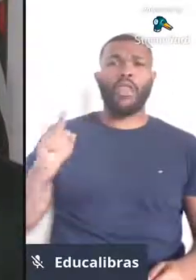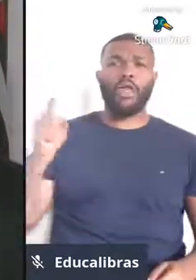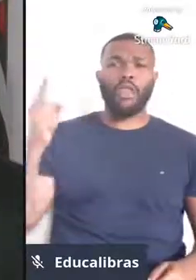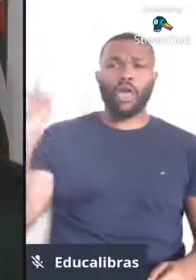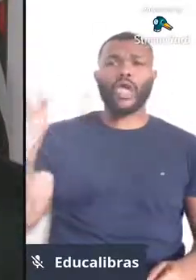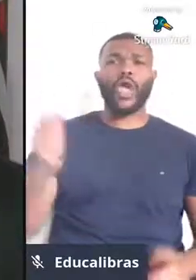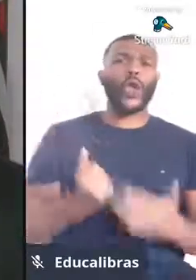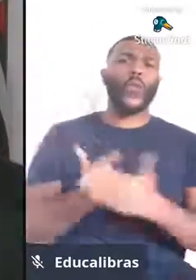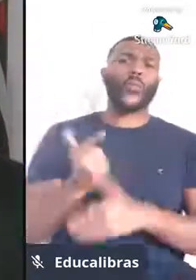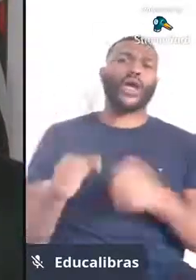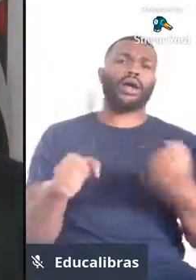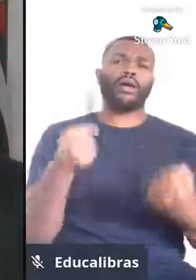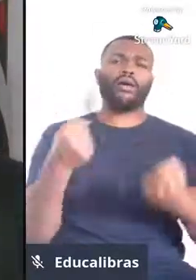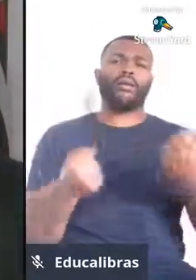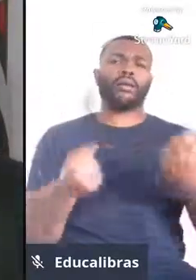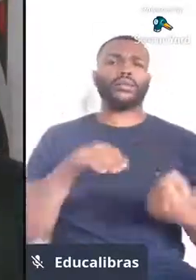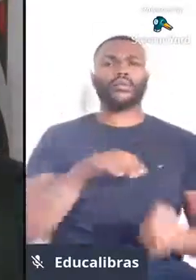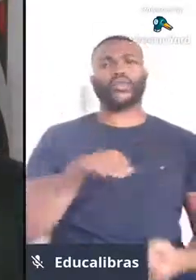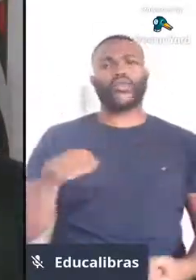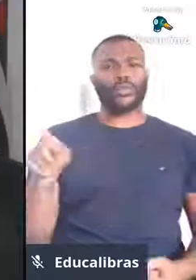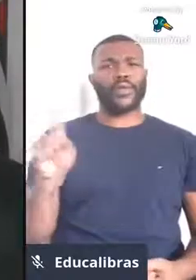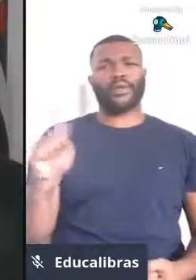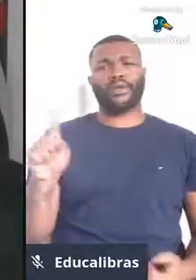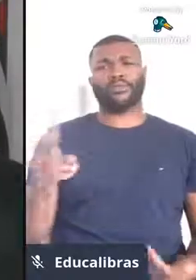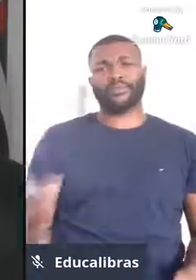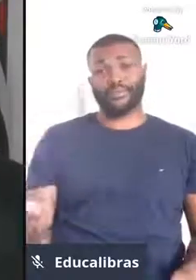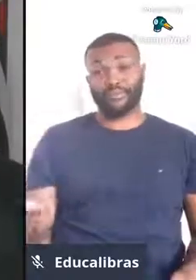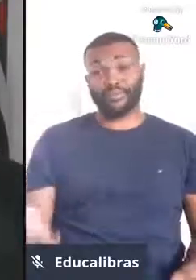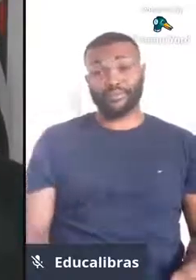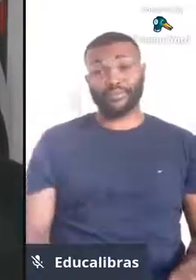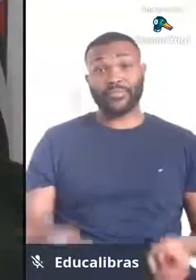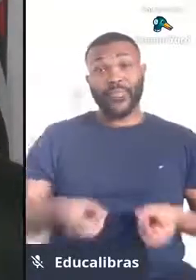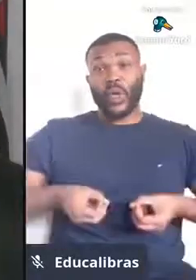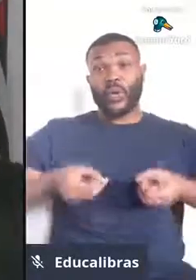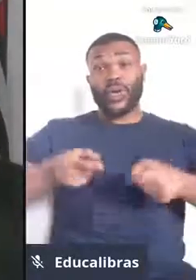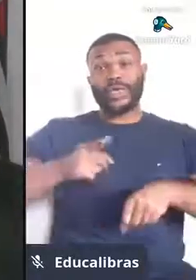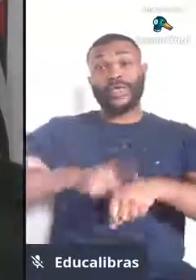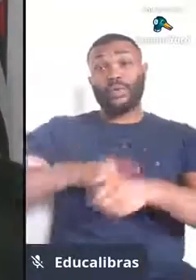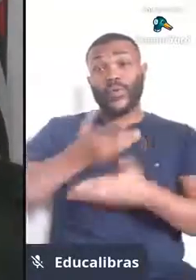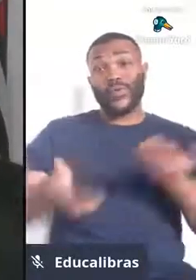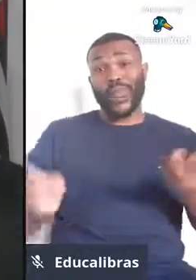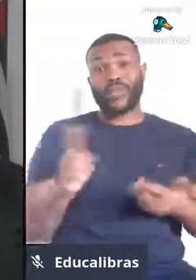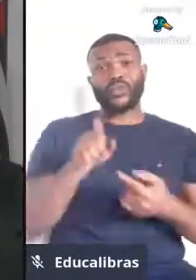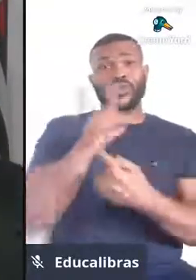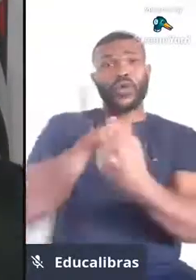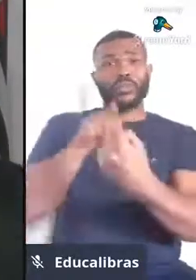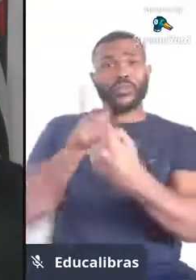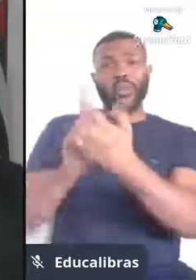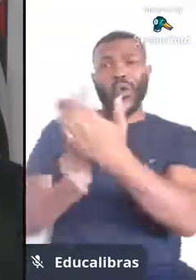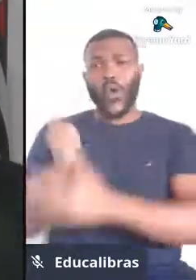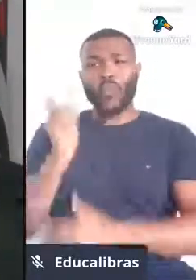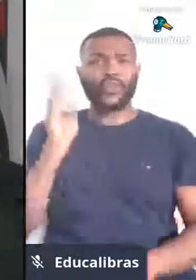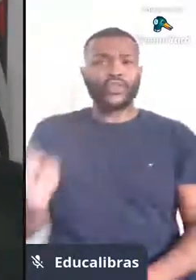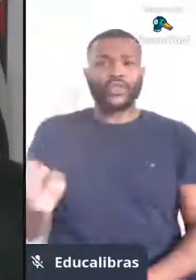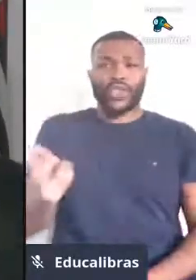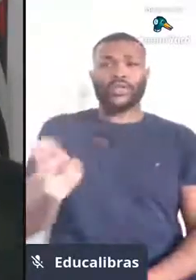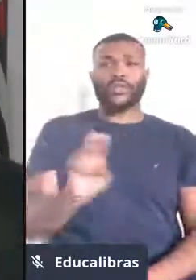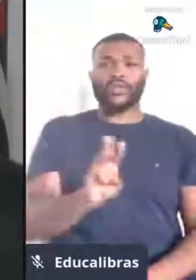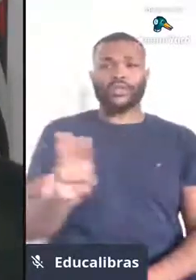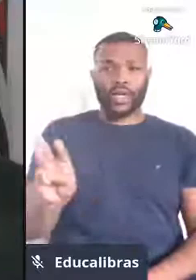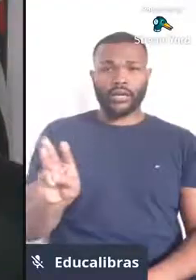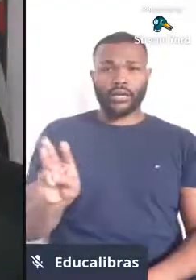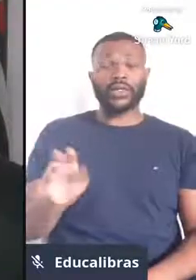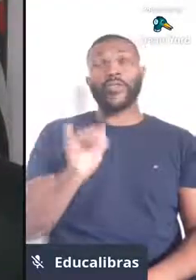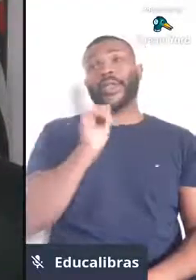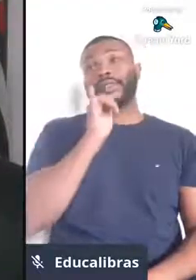estacionamento, você não gasta muito tempo, é muito mais objetiva aquela compra. Porém, ao ir à livraria,